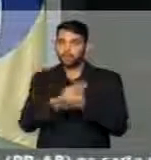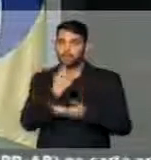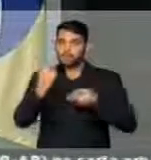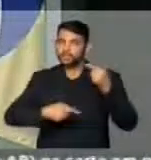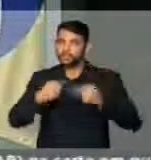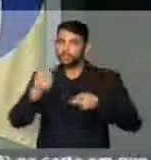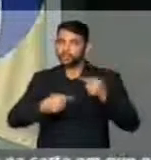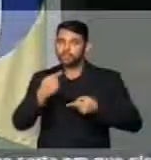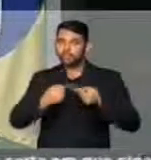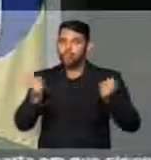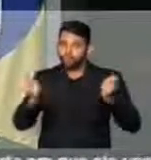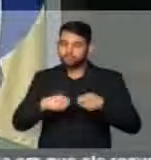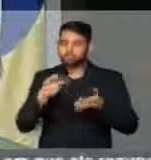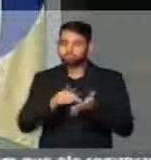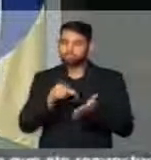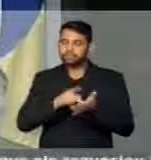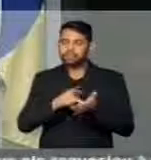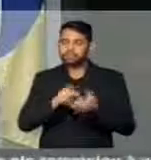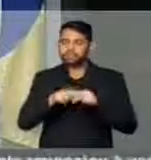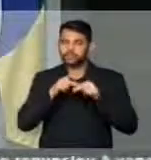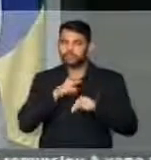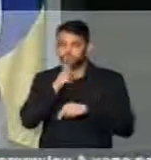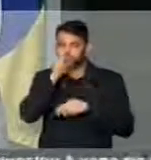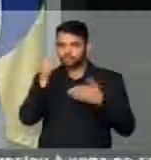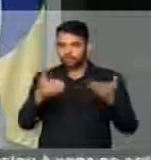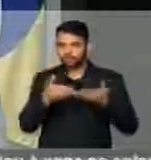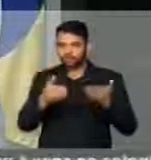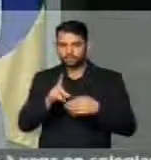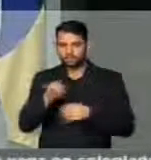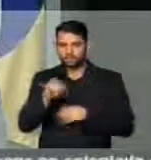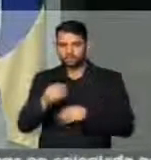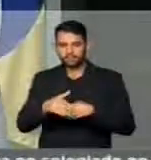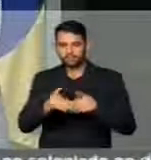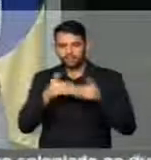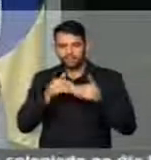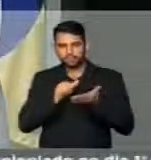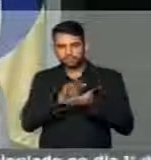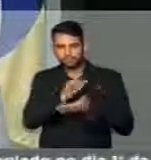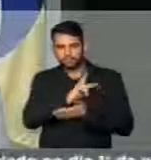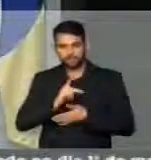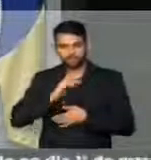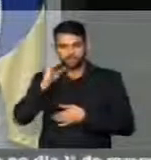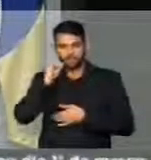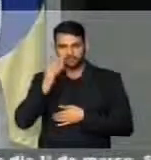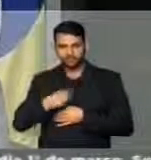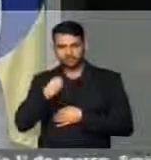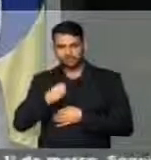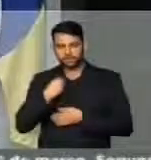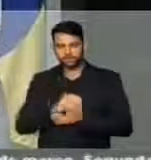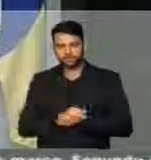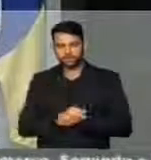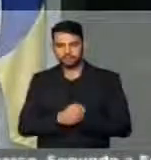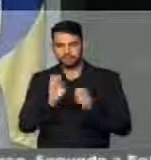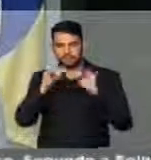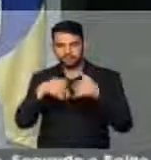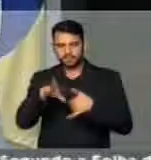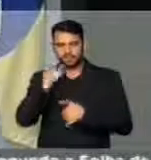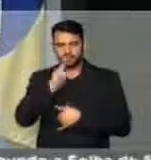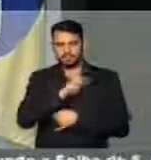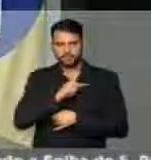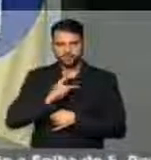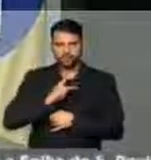debate aconteça. Inclusive das forças hoje democráticas que pedem o impeachment, existem... Conclui, presidente.